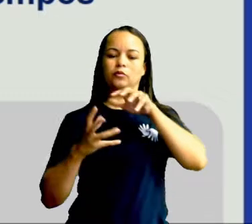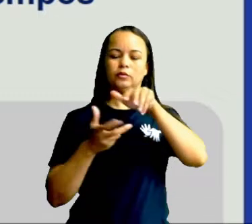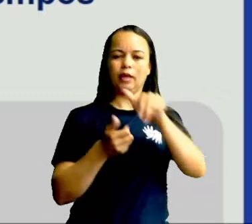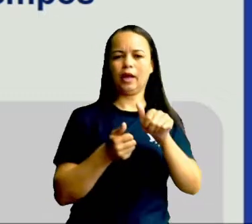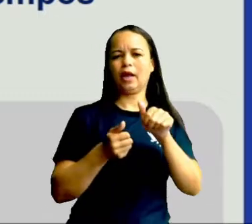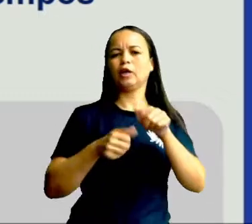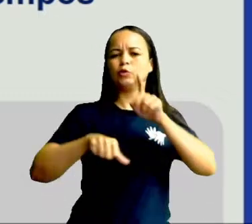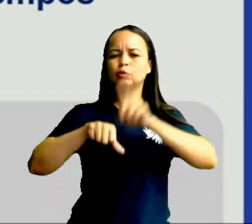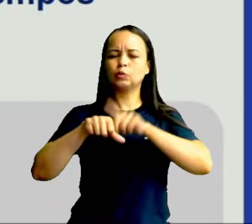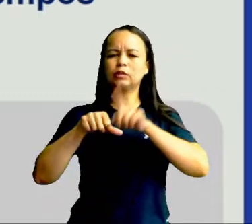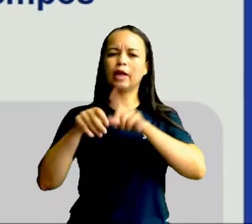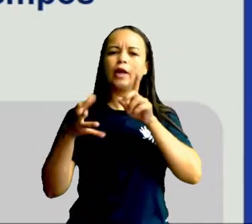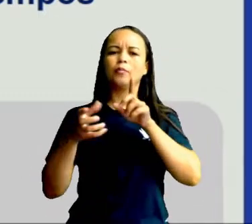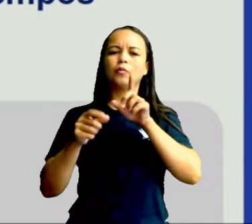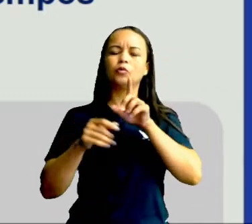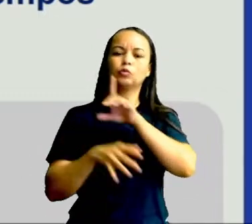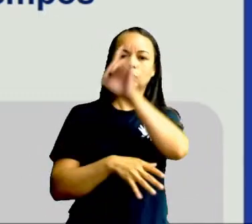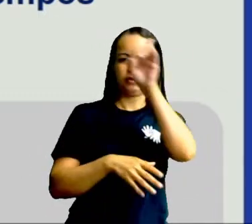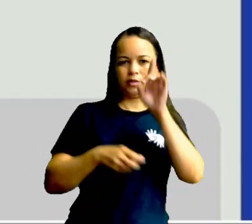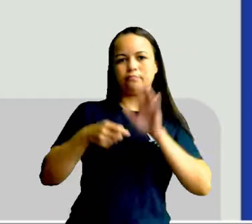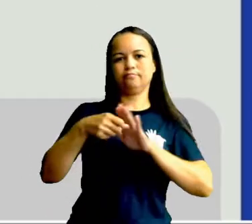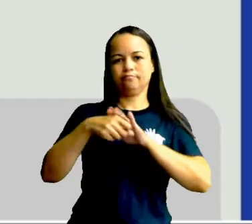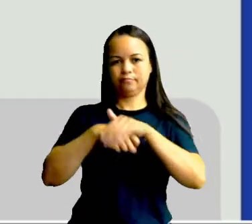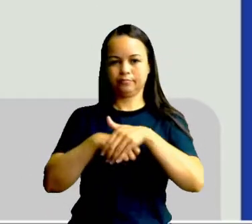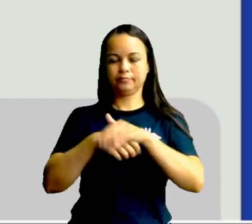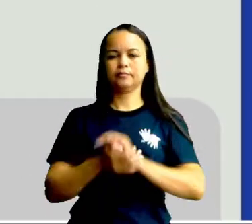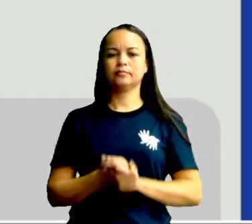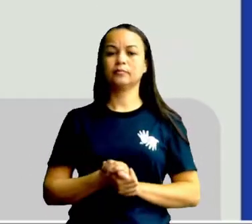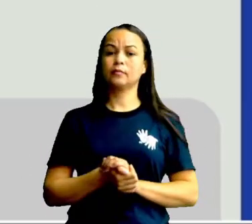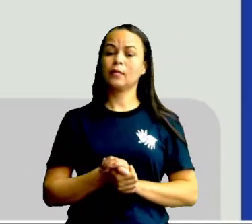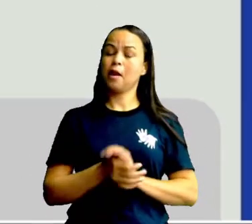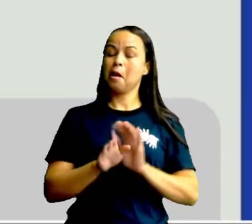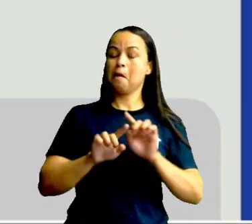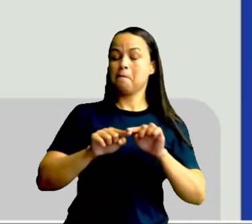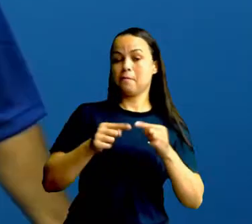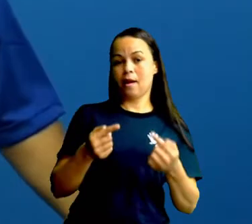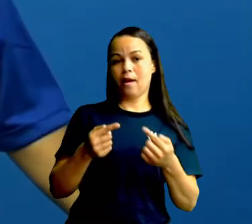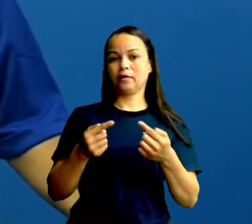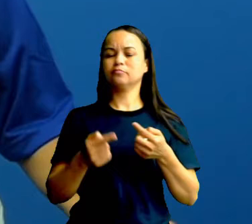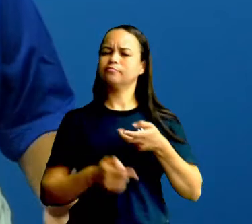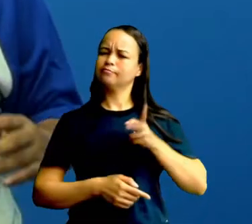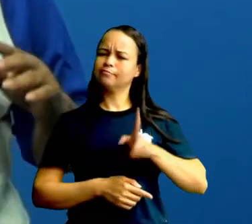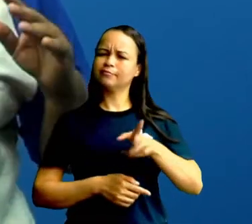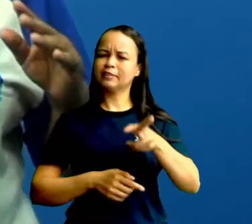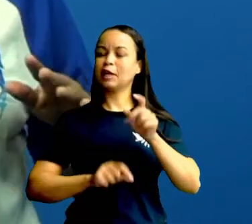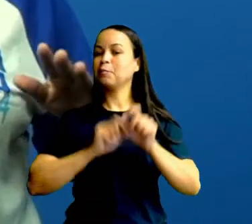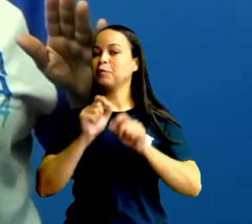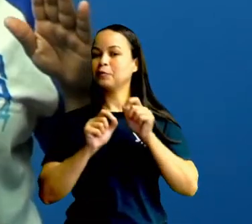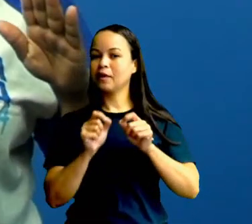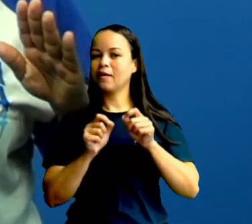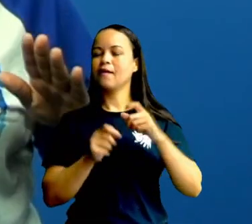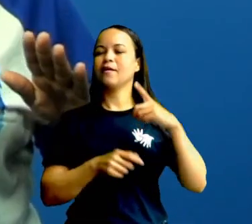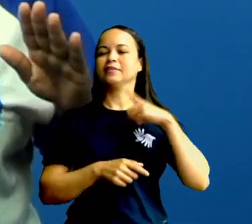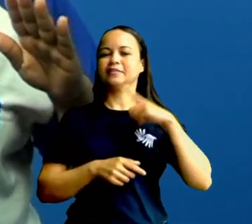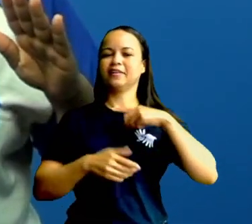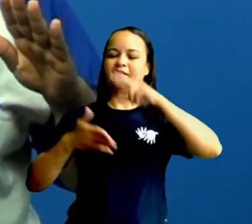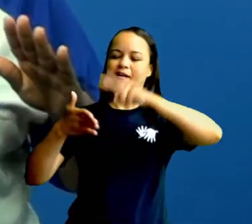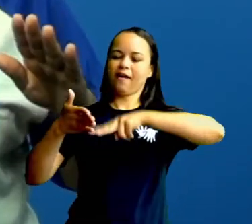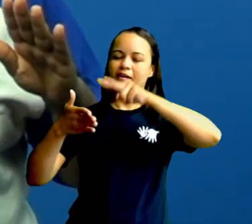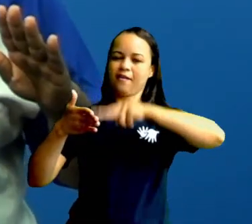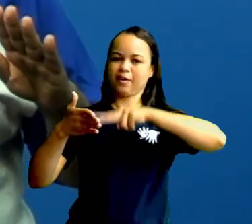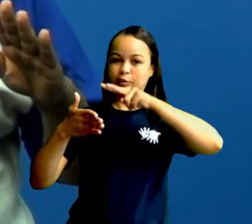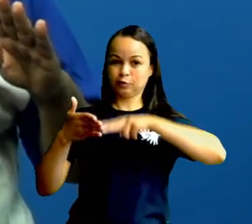de tempos regulares do dia e da noite. Mas, como sempre, vamos para a